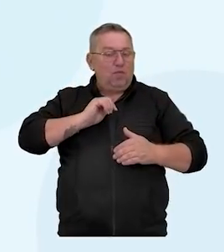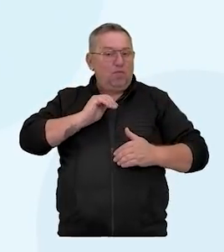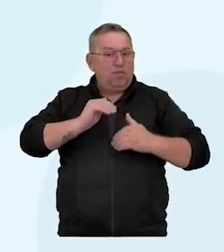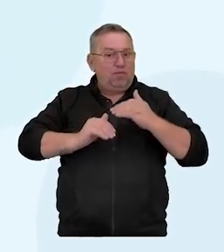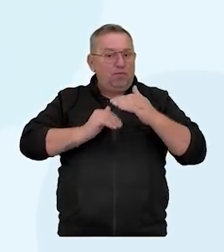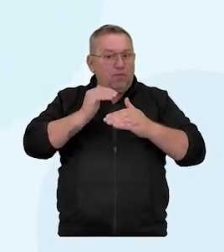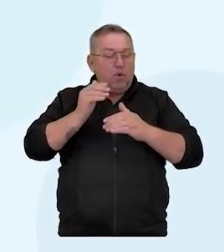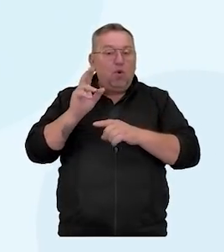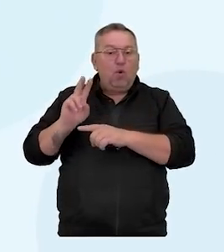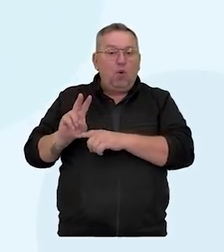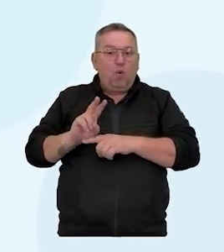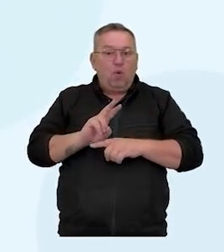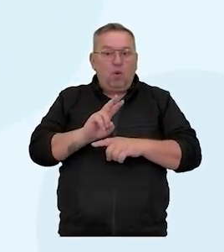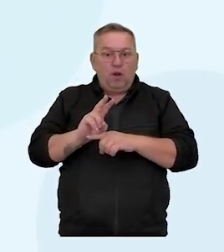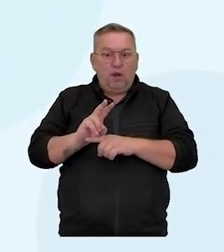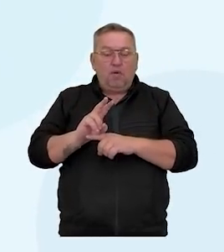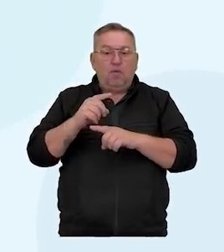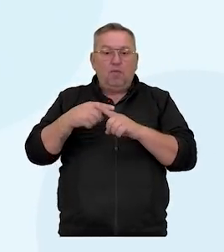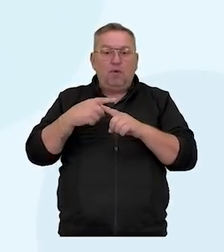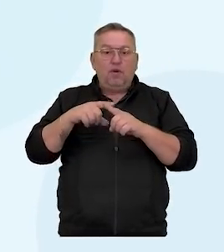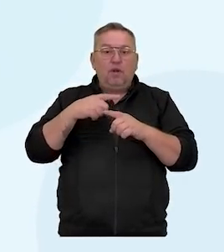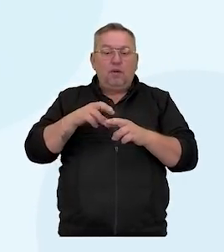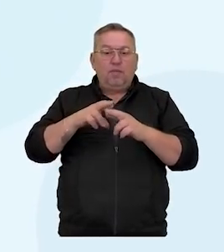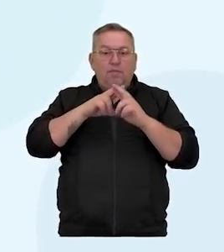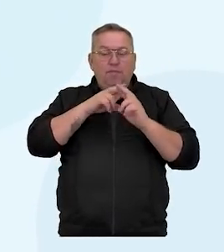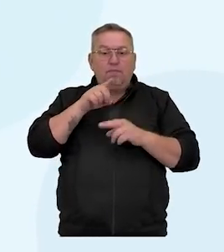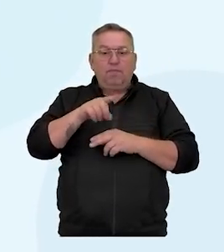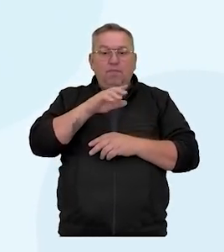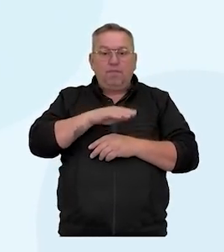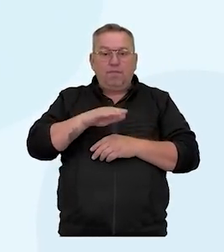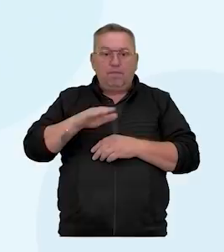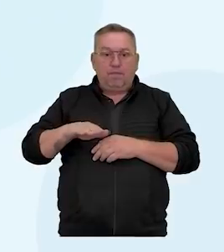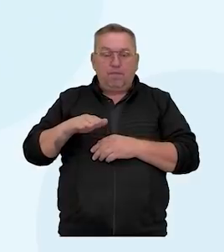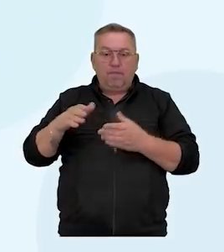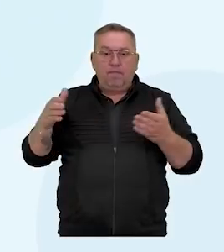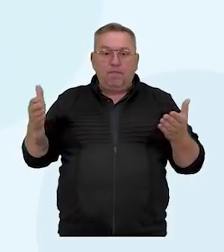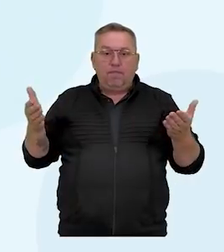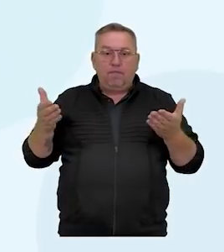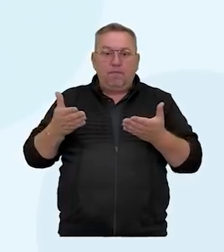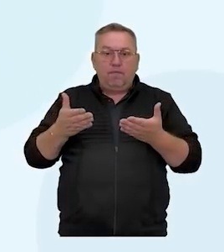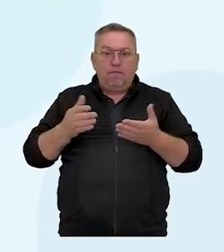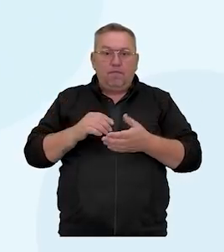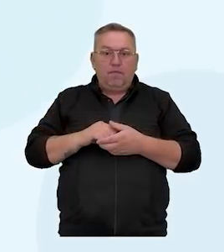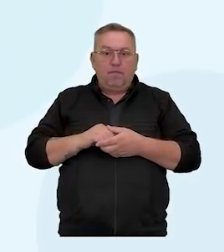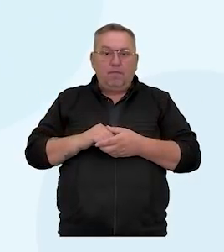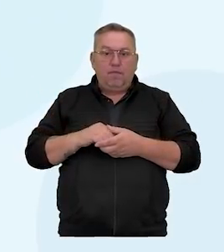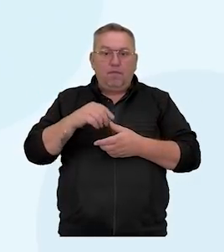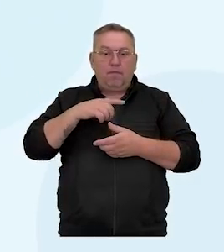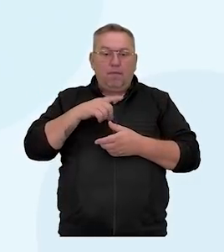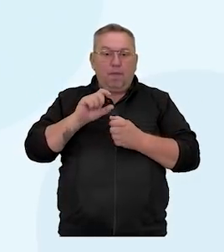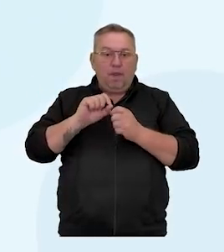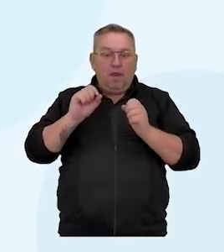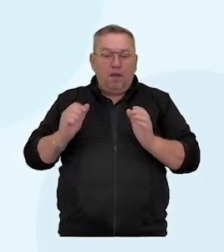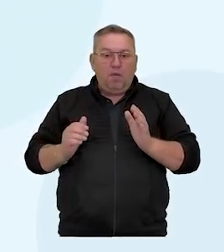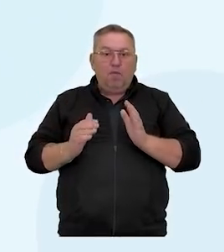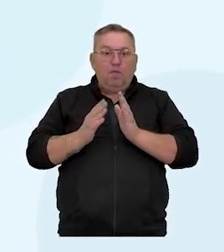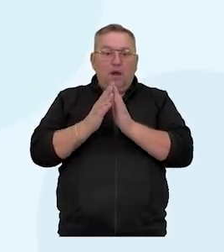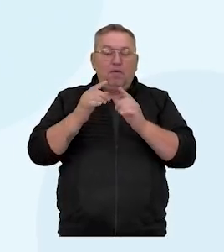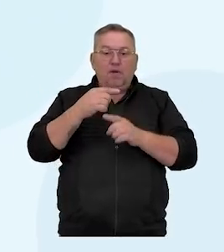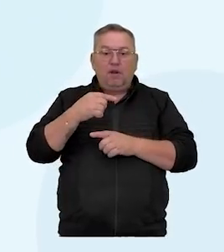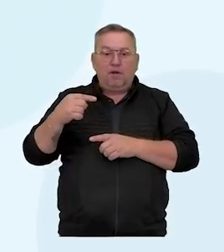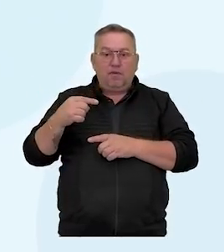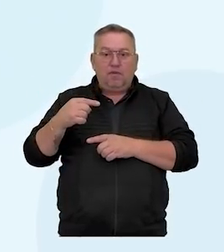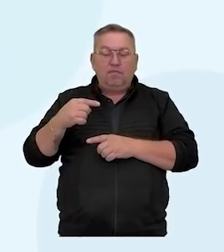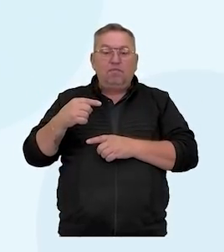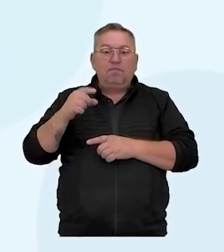o cuidado por quem é responsável por essas crianças. Agora, que pode ter impacto negativo,